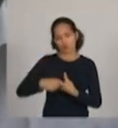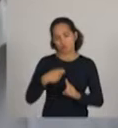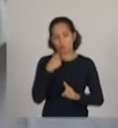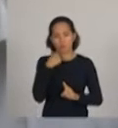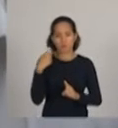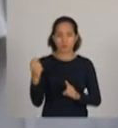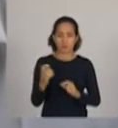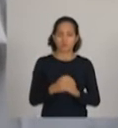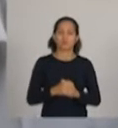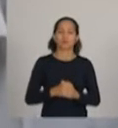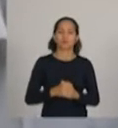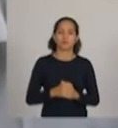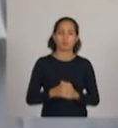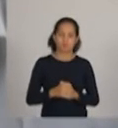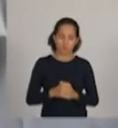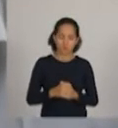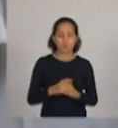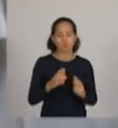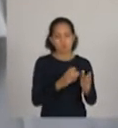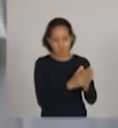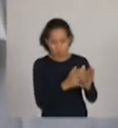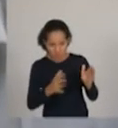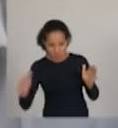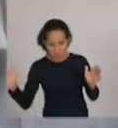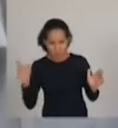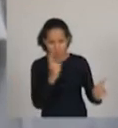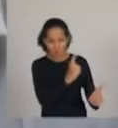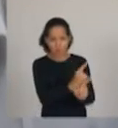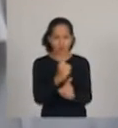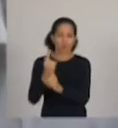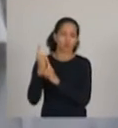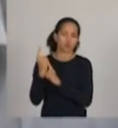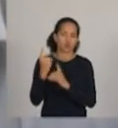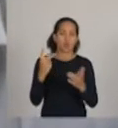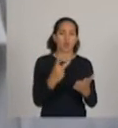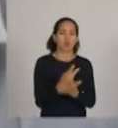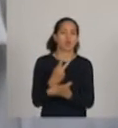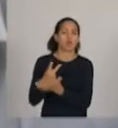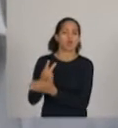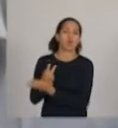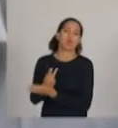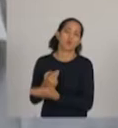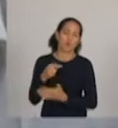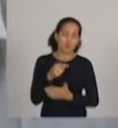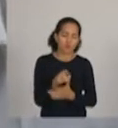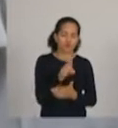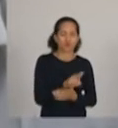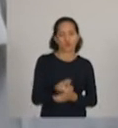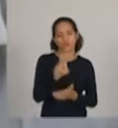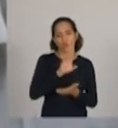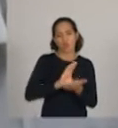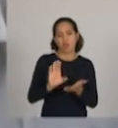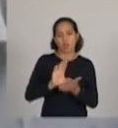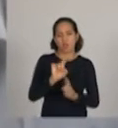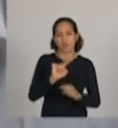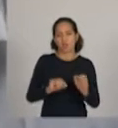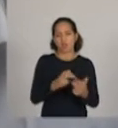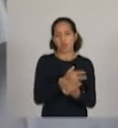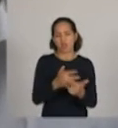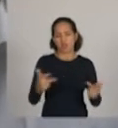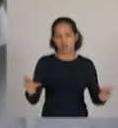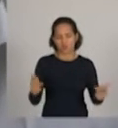envolvendo possíveis irregularidades na utilização de recursos para o combate ao novo coronavírus. E